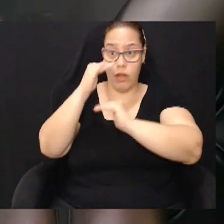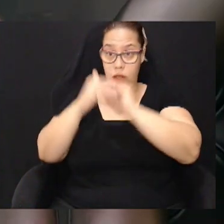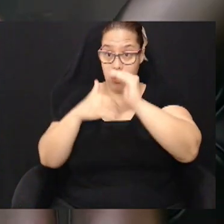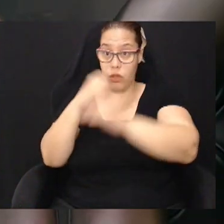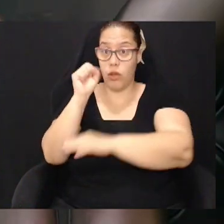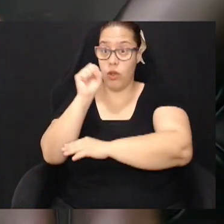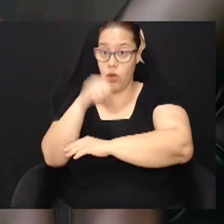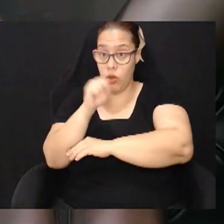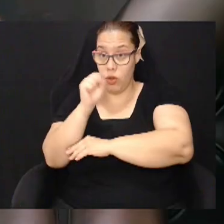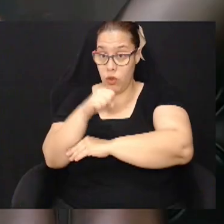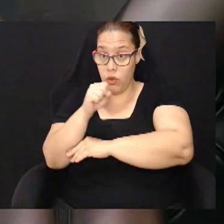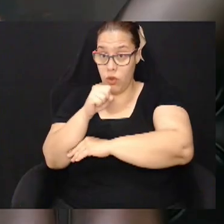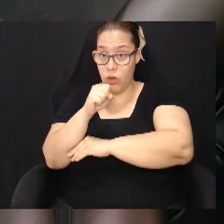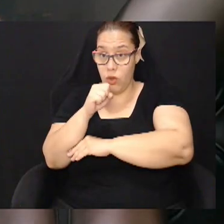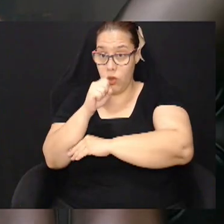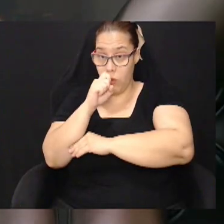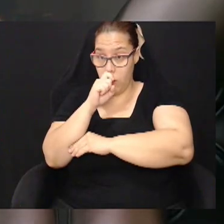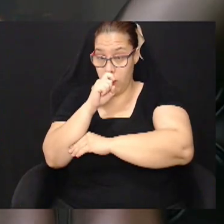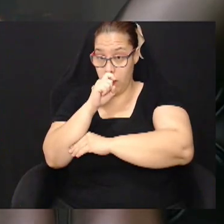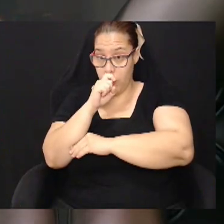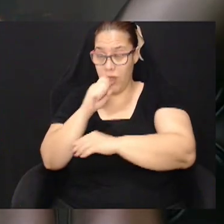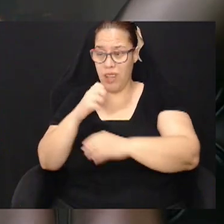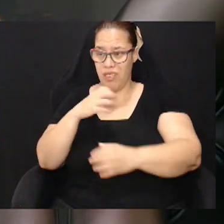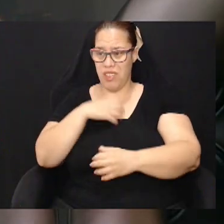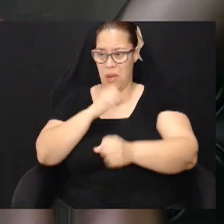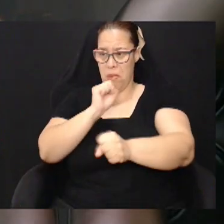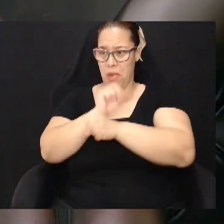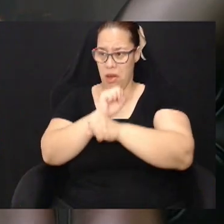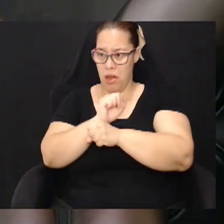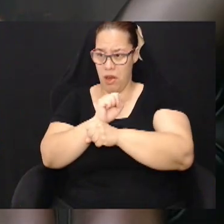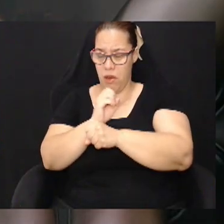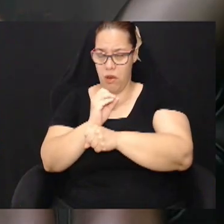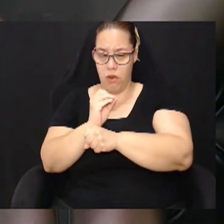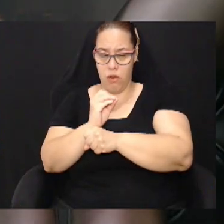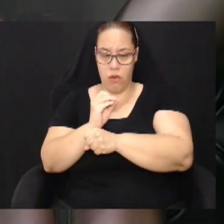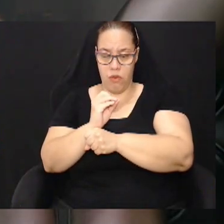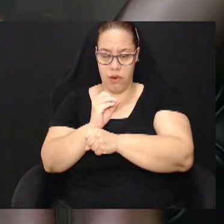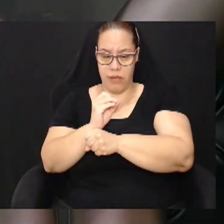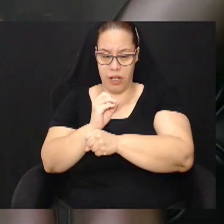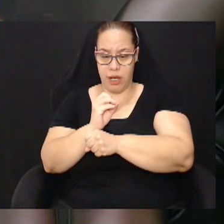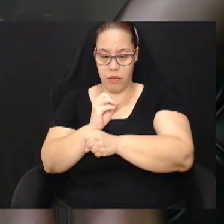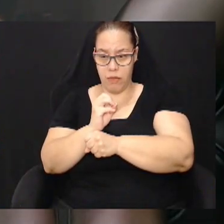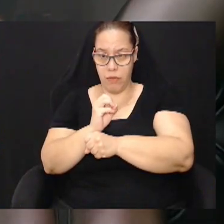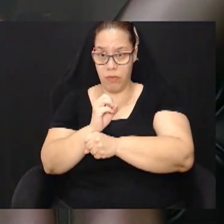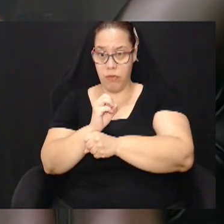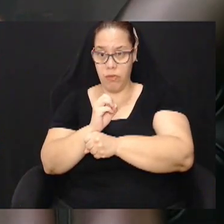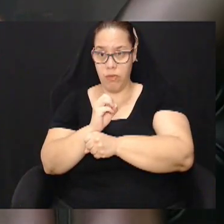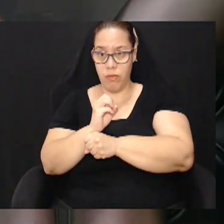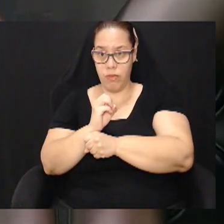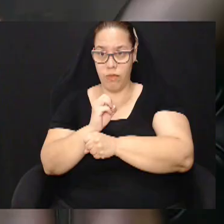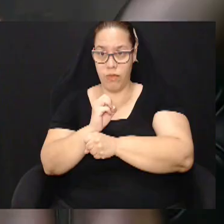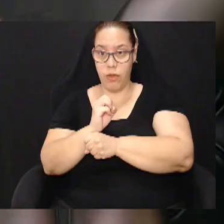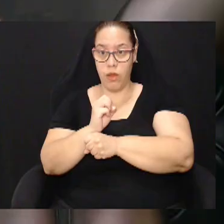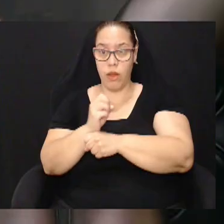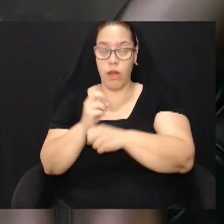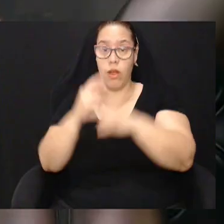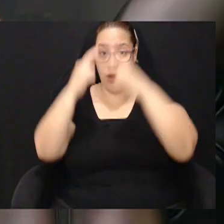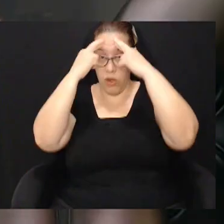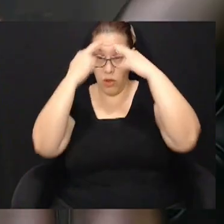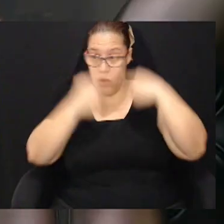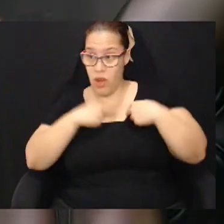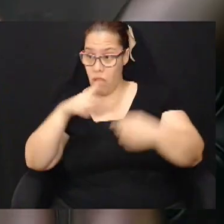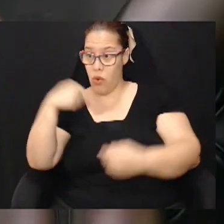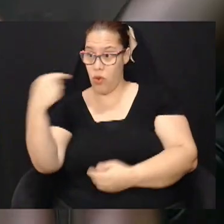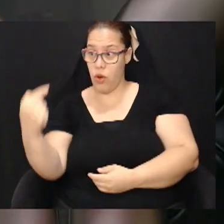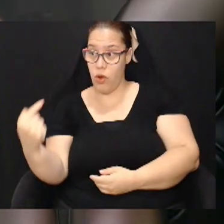a gente fica paralisado, né, senão nós sempre vamos, responsabilizar o terceiro,